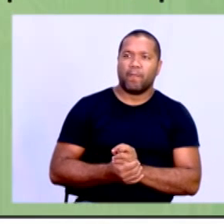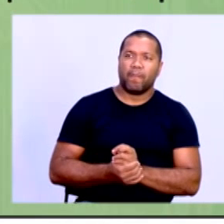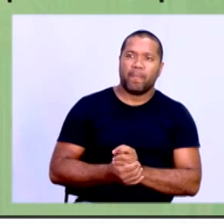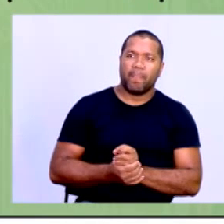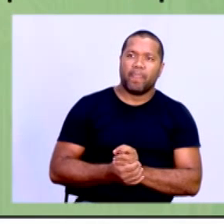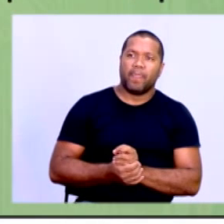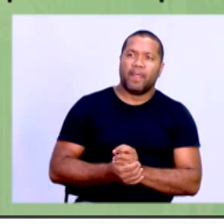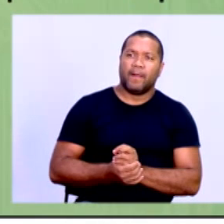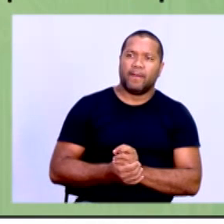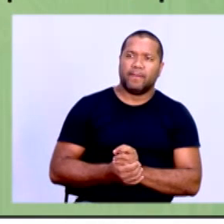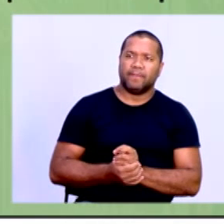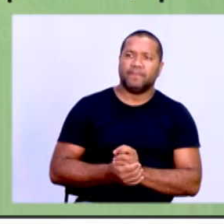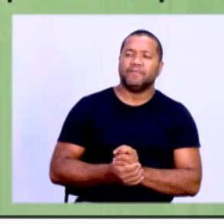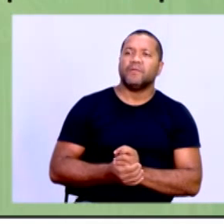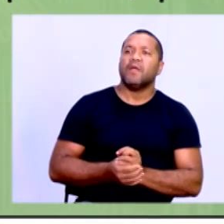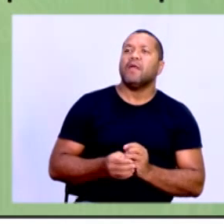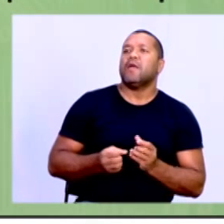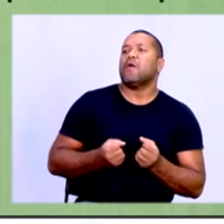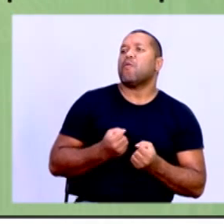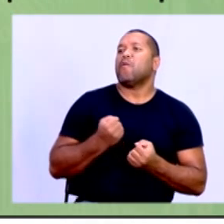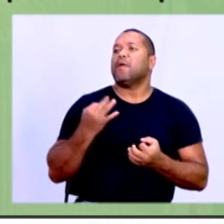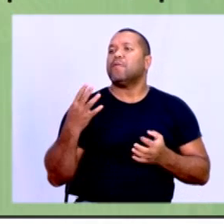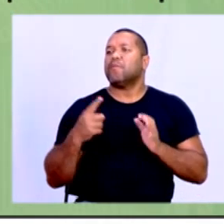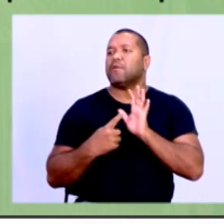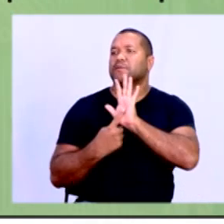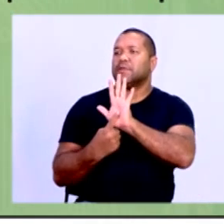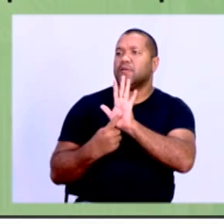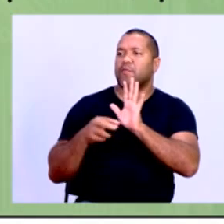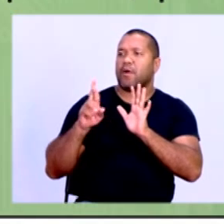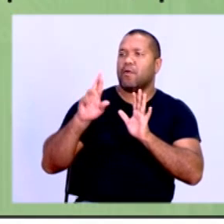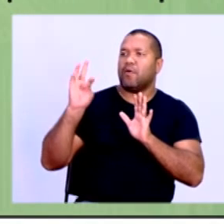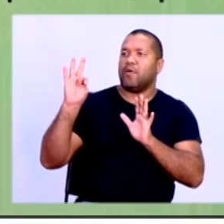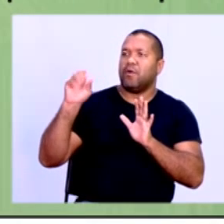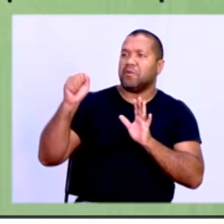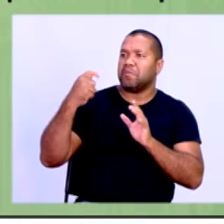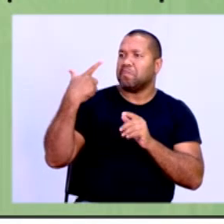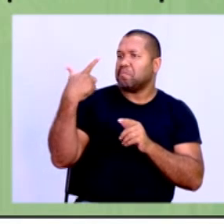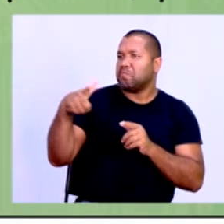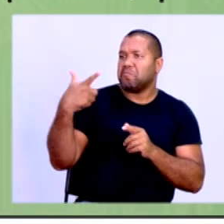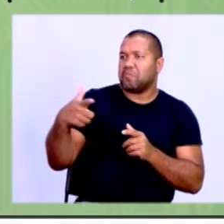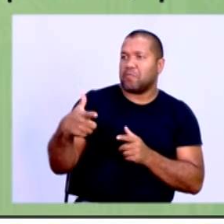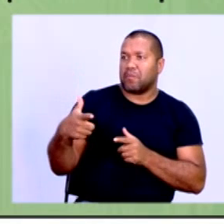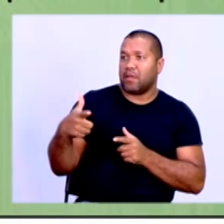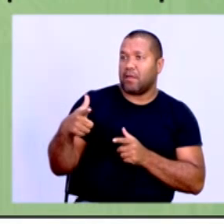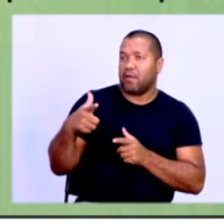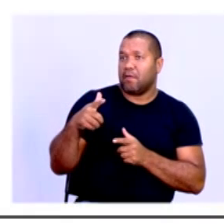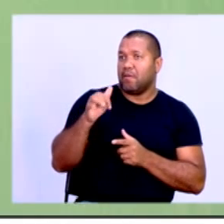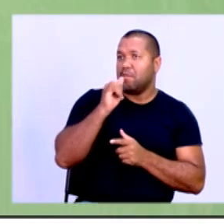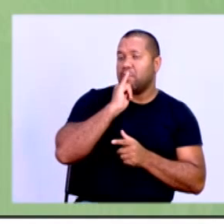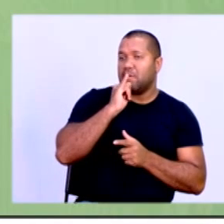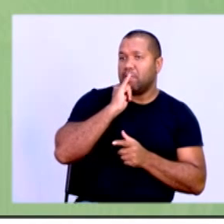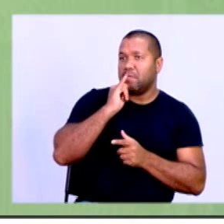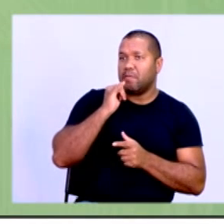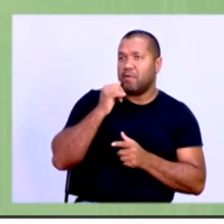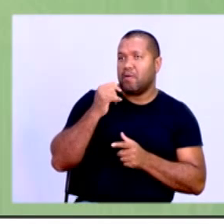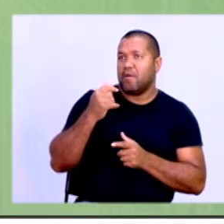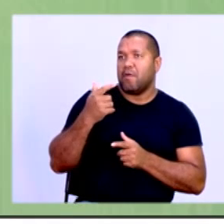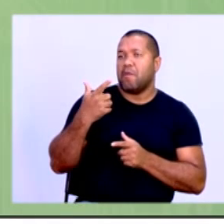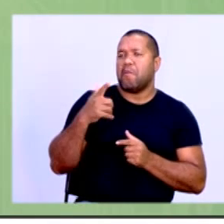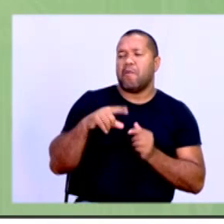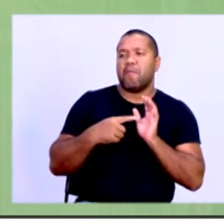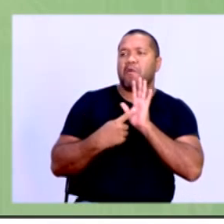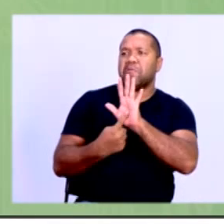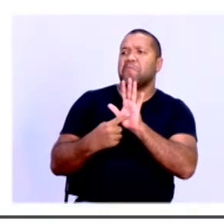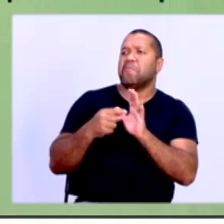E quando colocamos a rota que não existe, né? Eu coloquei uma rota aqui, eu tenho uma rota definida. E quando eu defino uma rota que